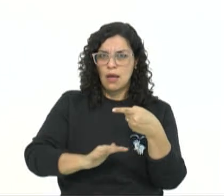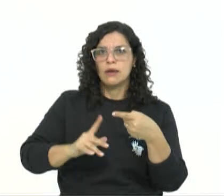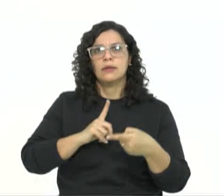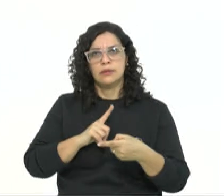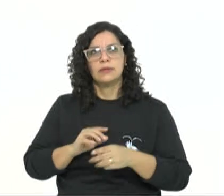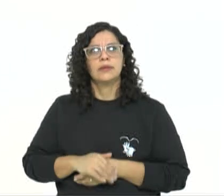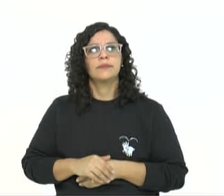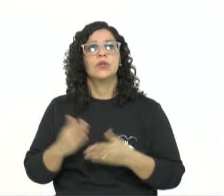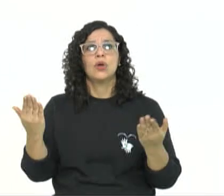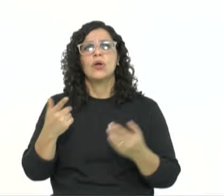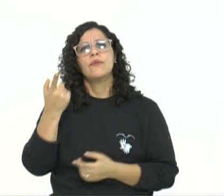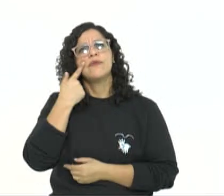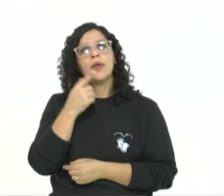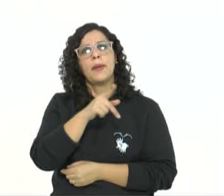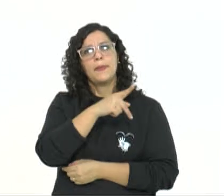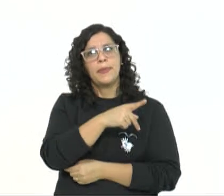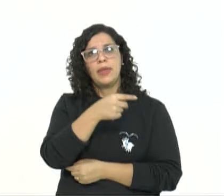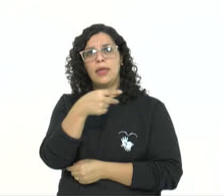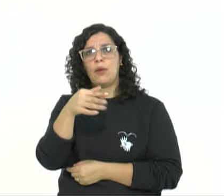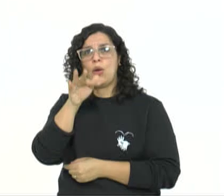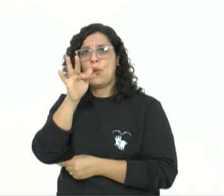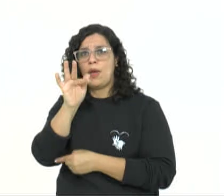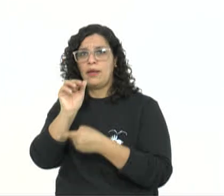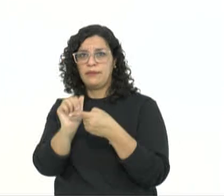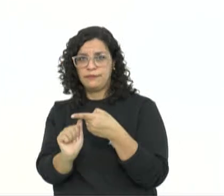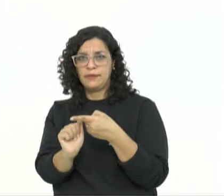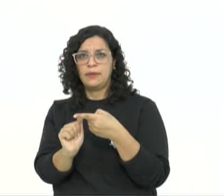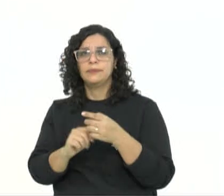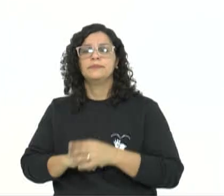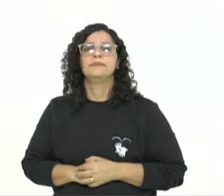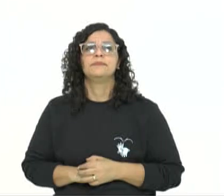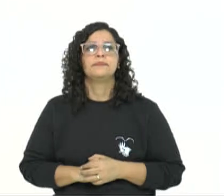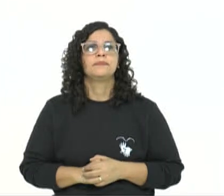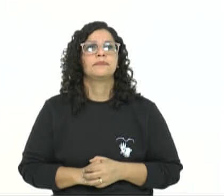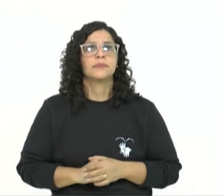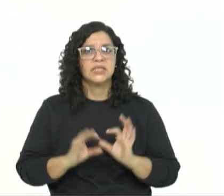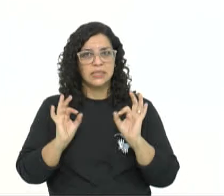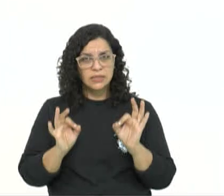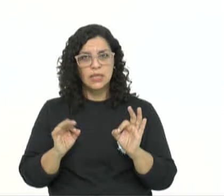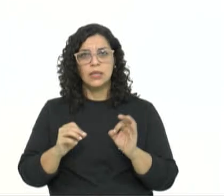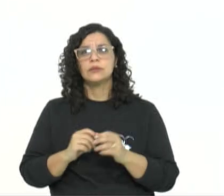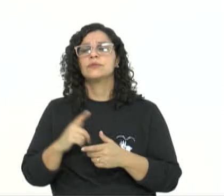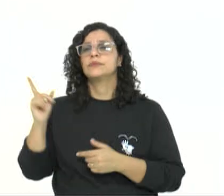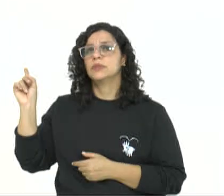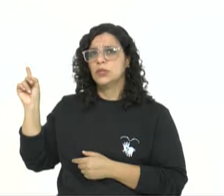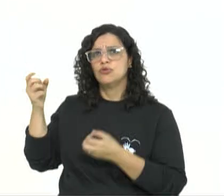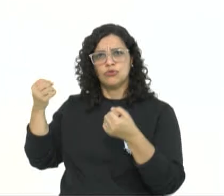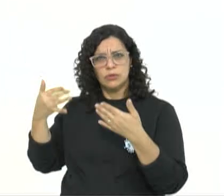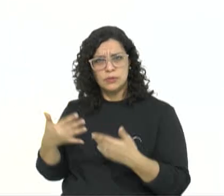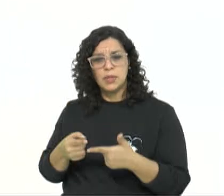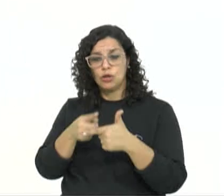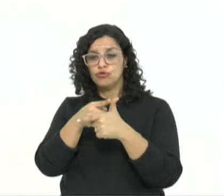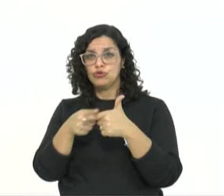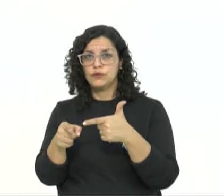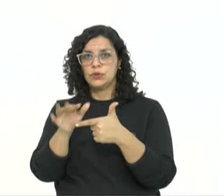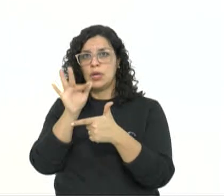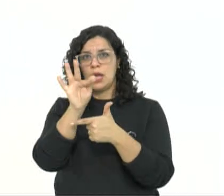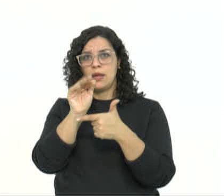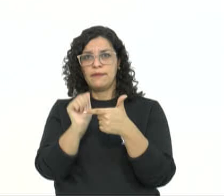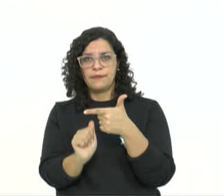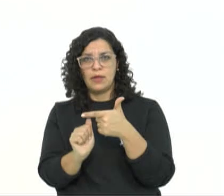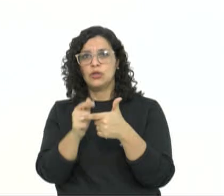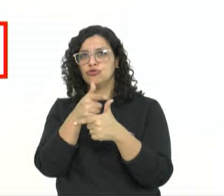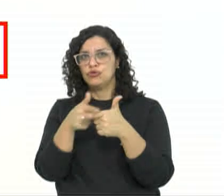aplicada, certo? A gente define pressão basicamente como força pela área, certo? F sobre A razão entre elas, a divisão entre